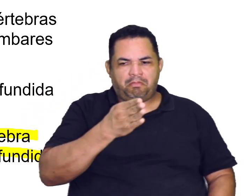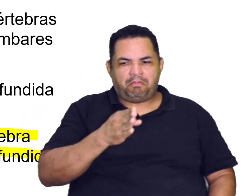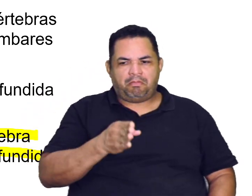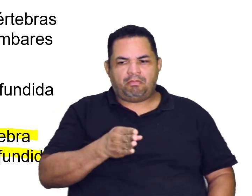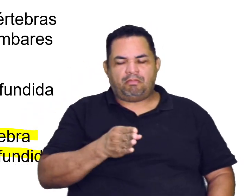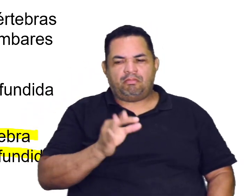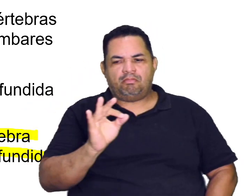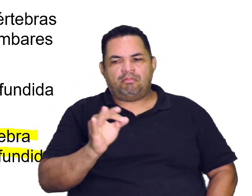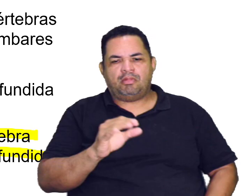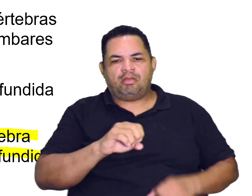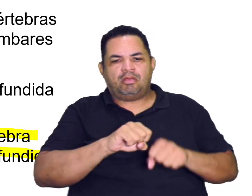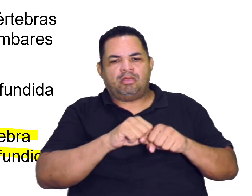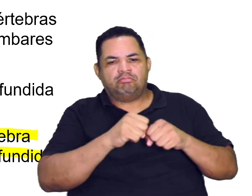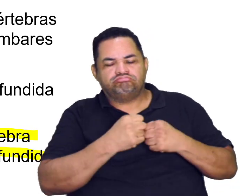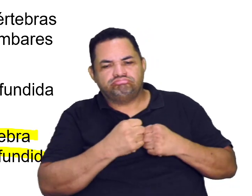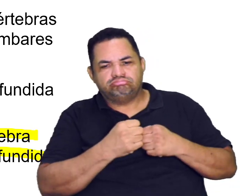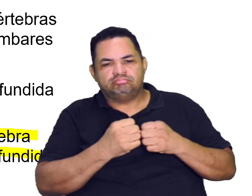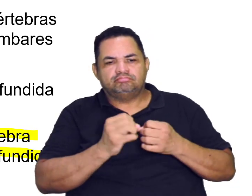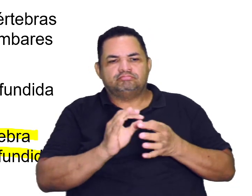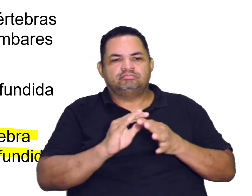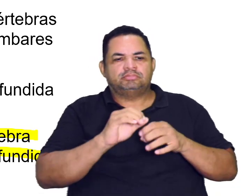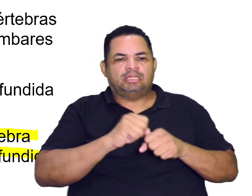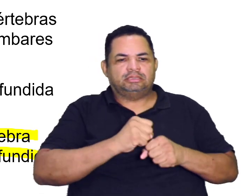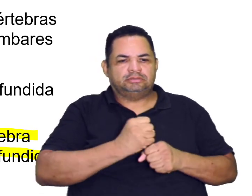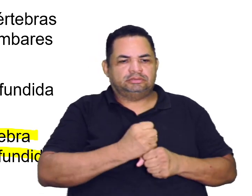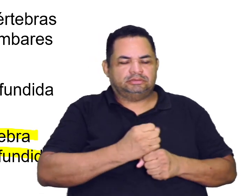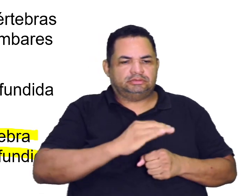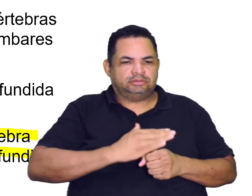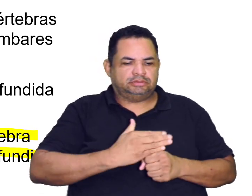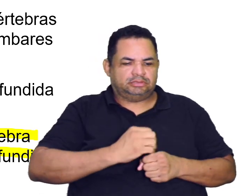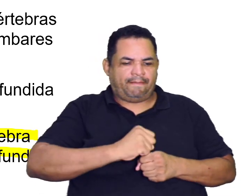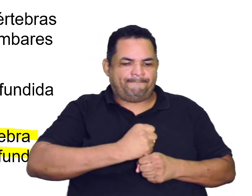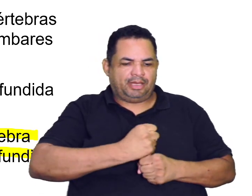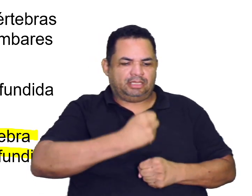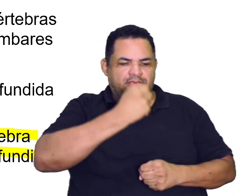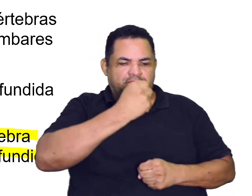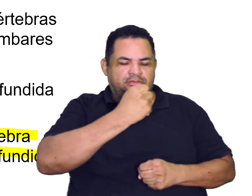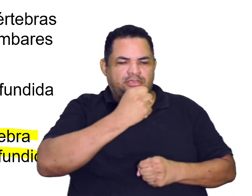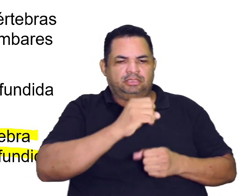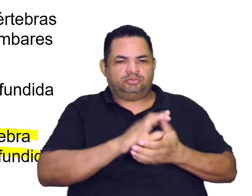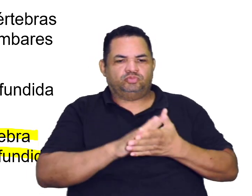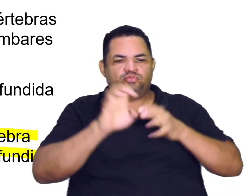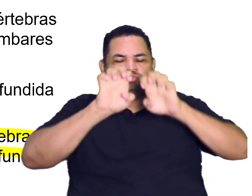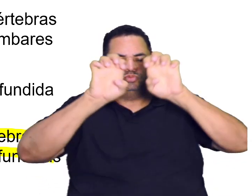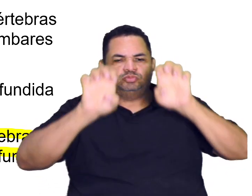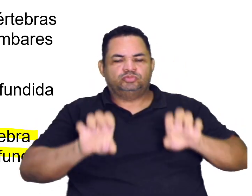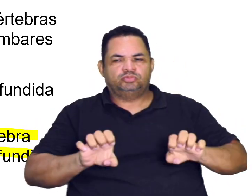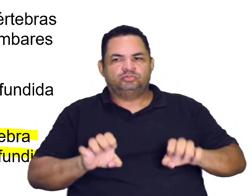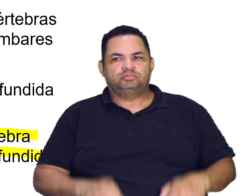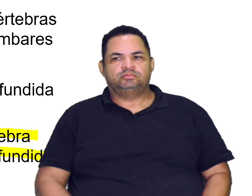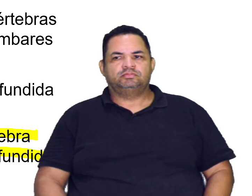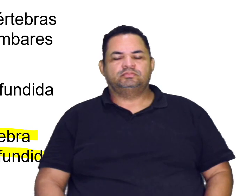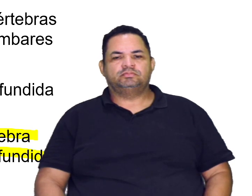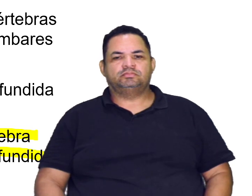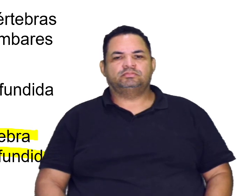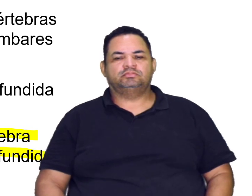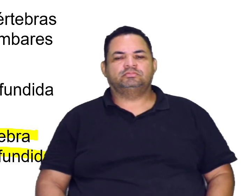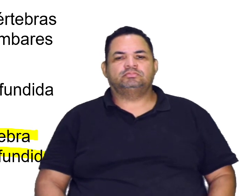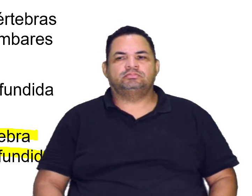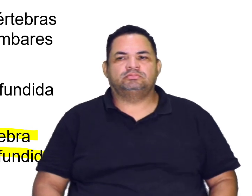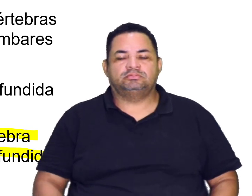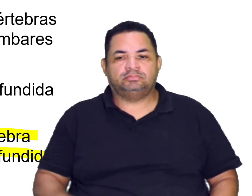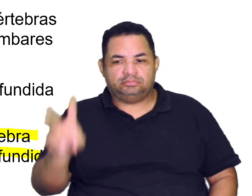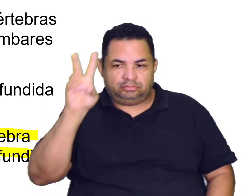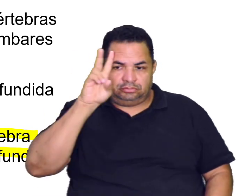nenhum tipo, alguma fratura, algum rompimento de alguma estrutura, é dessa forma que ela vai se apresentar,